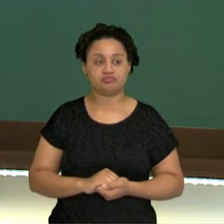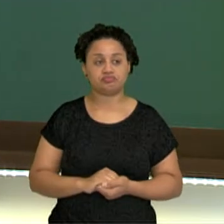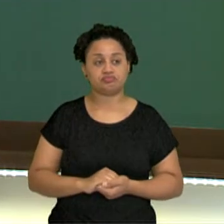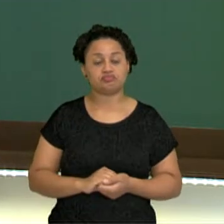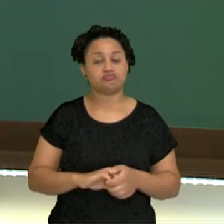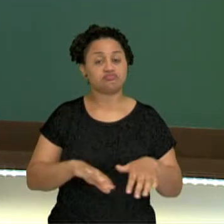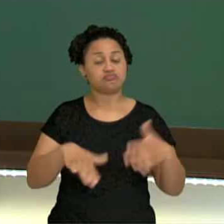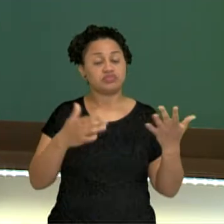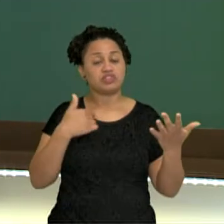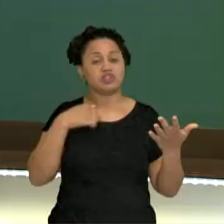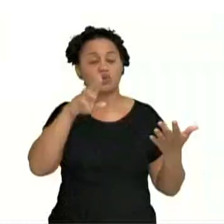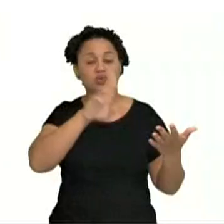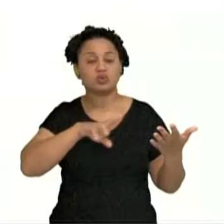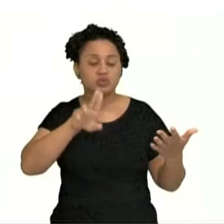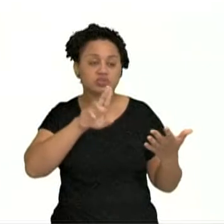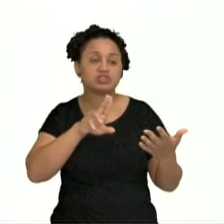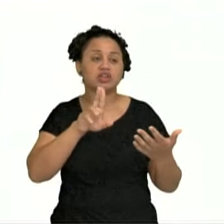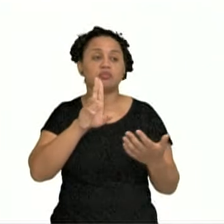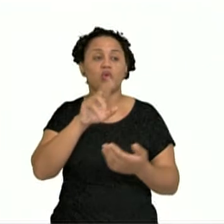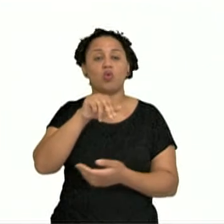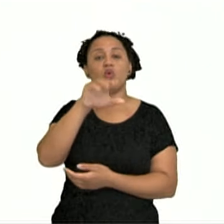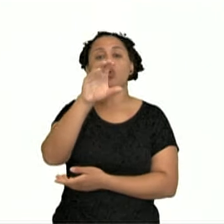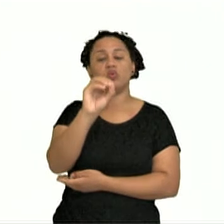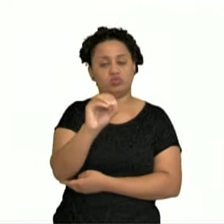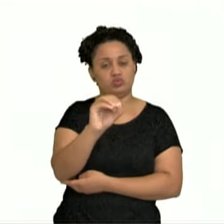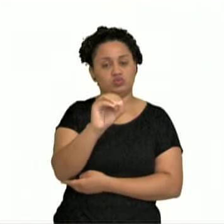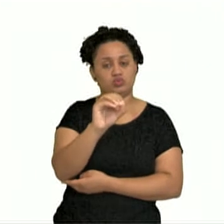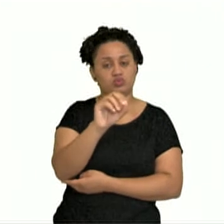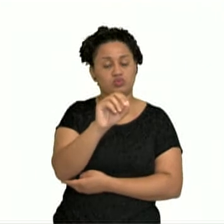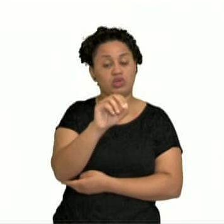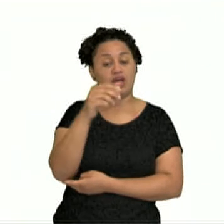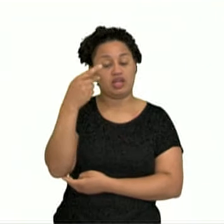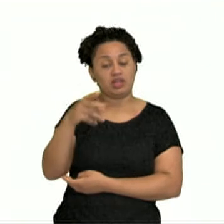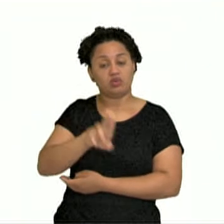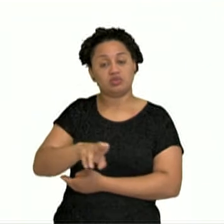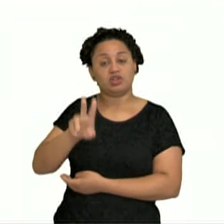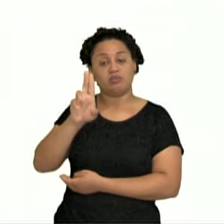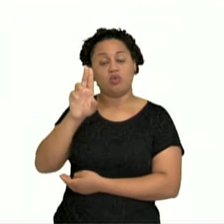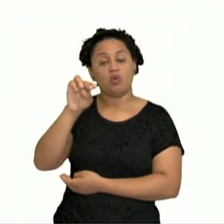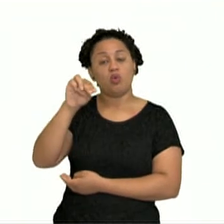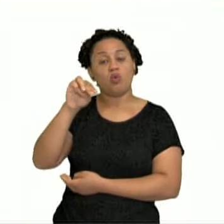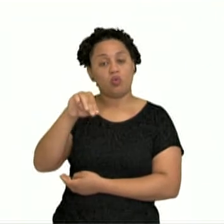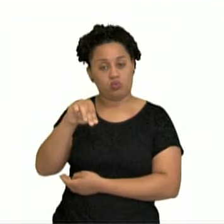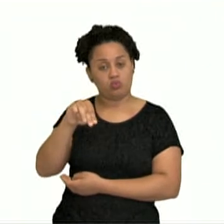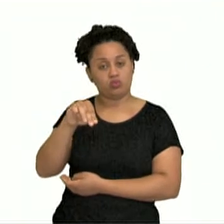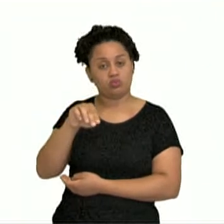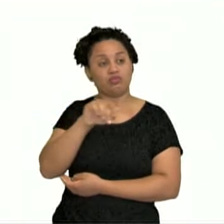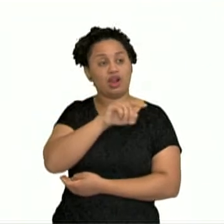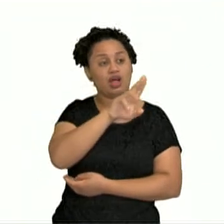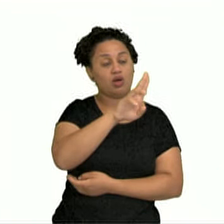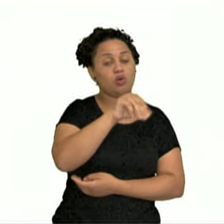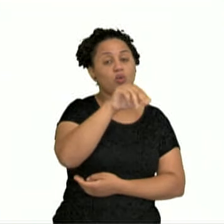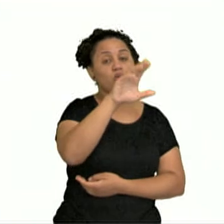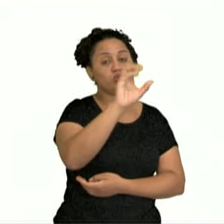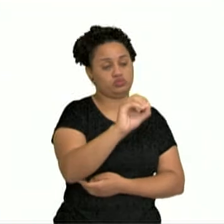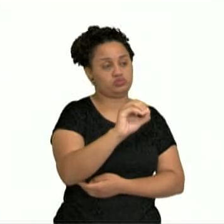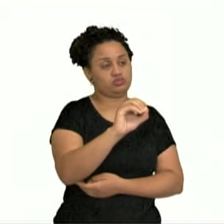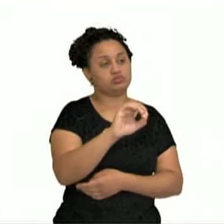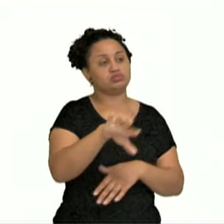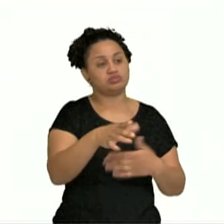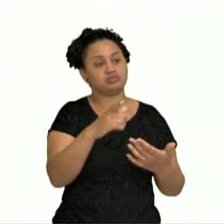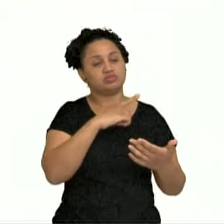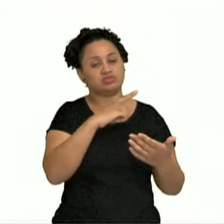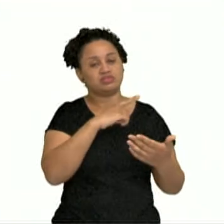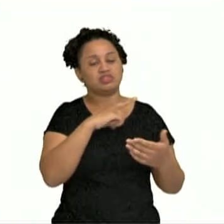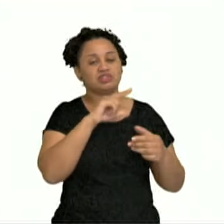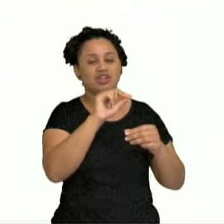Quando usamos o artigo definido uno, porque nós usamos un e usamos unos. E o uno? Quando está